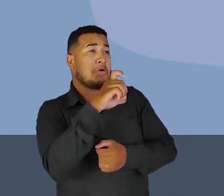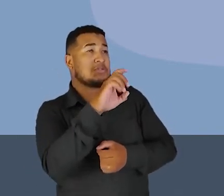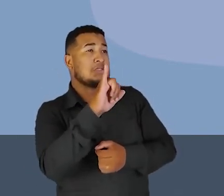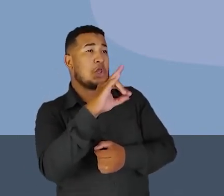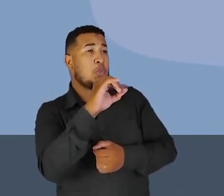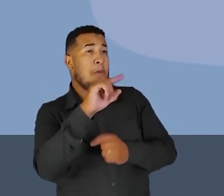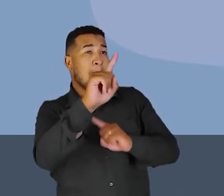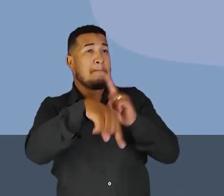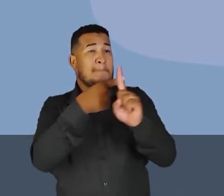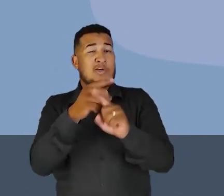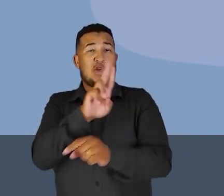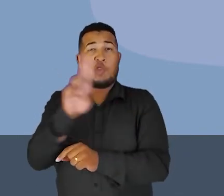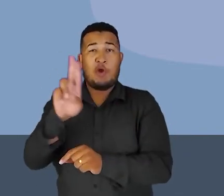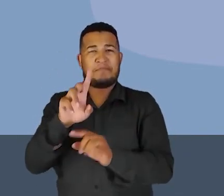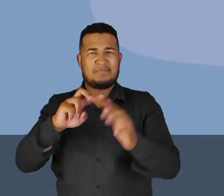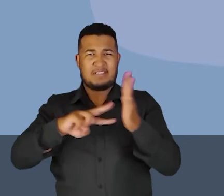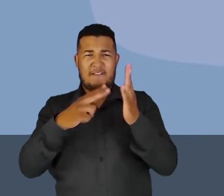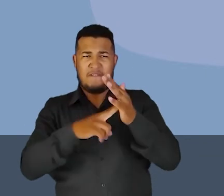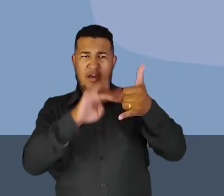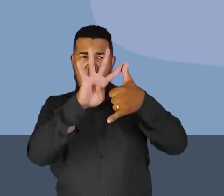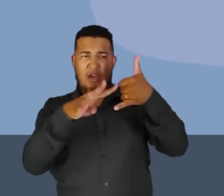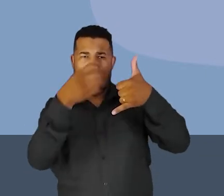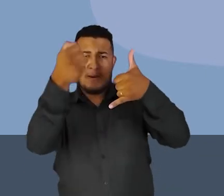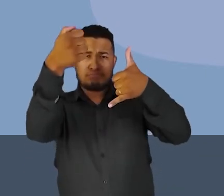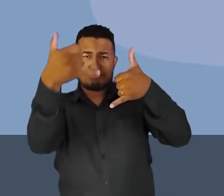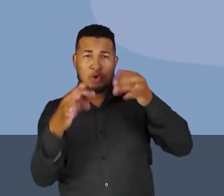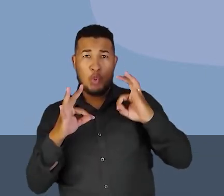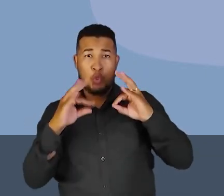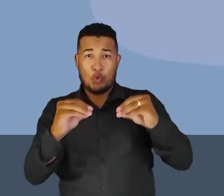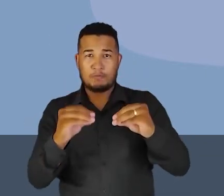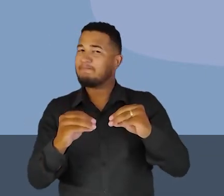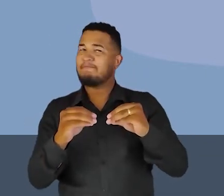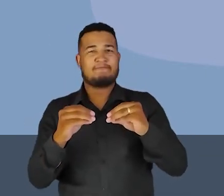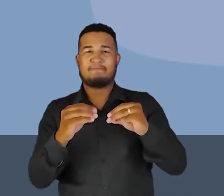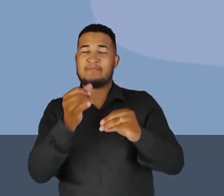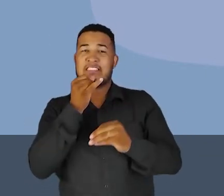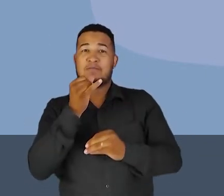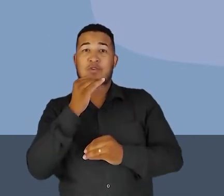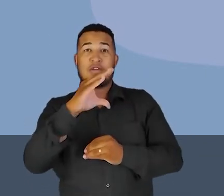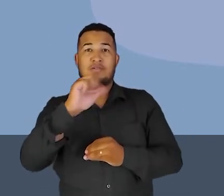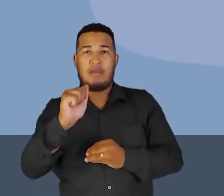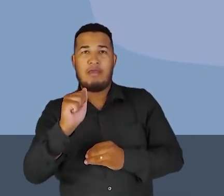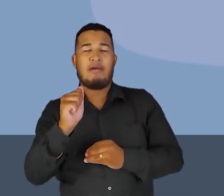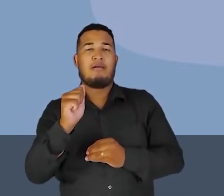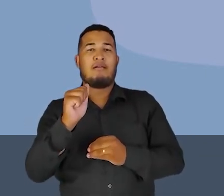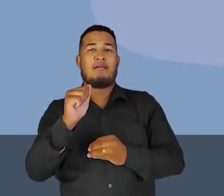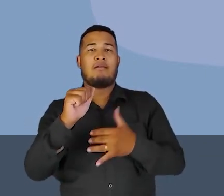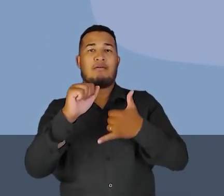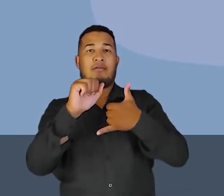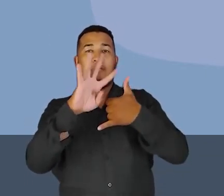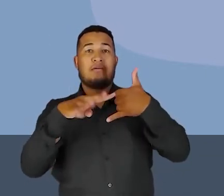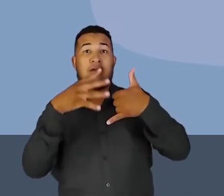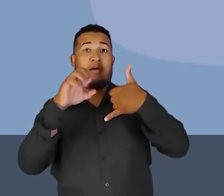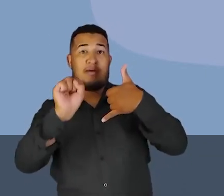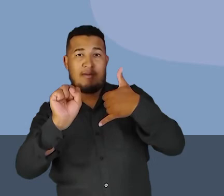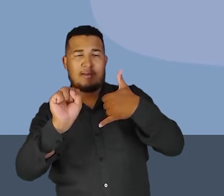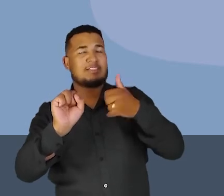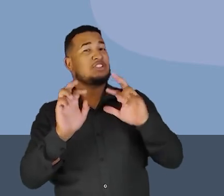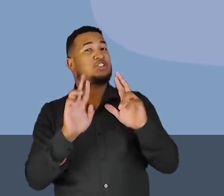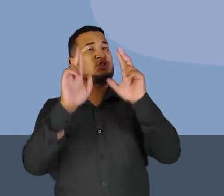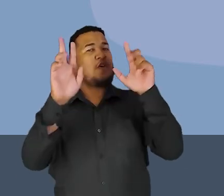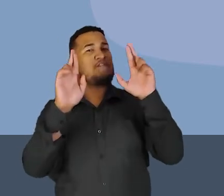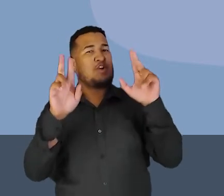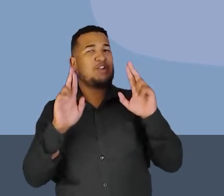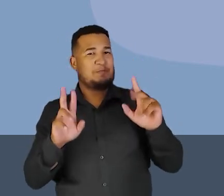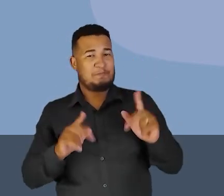não vai acontecer, gente, para todos os elementos da tabela periódica. Carbono e enxofre, por exemplo, são diferentes desses três que a gente viu